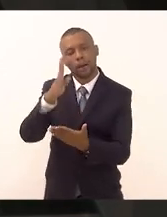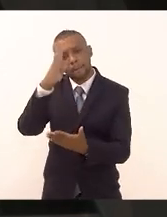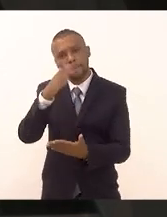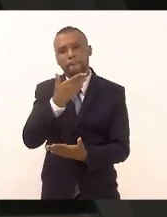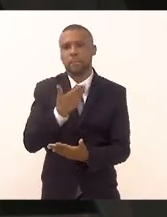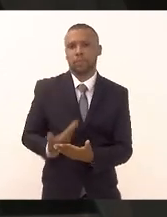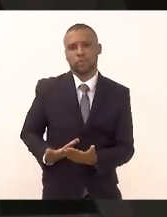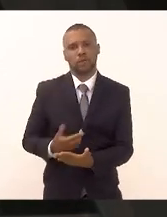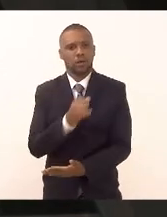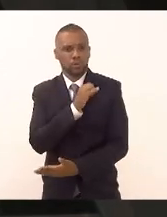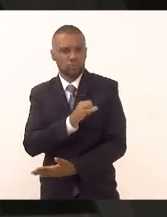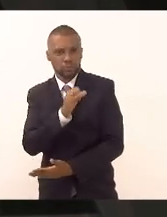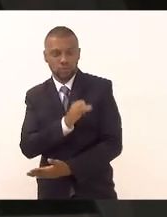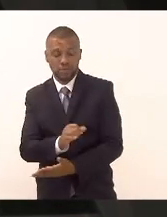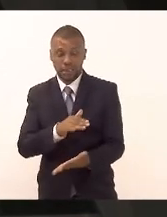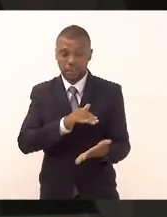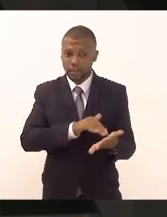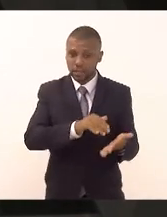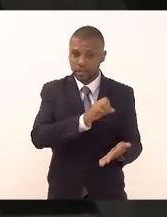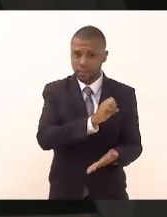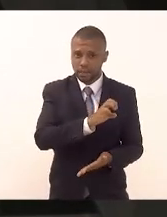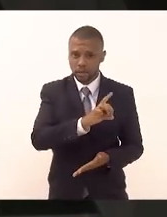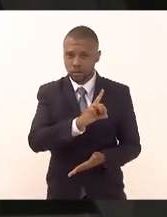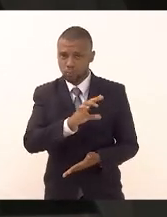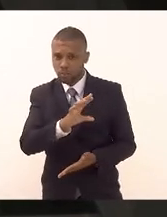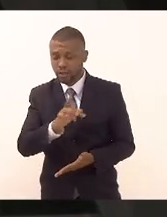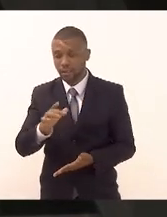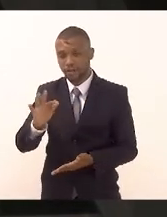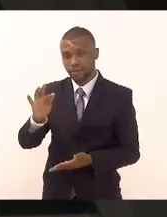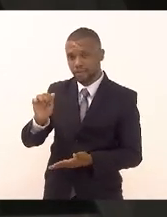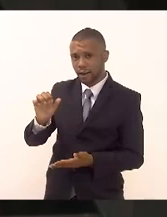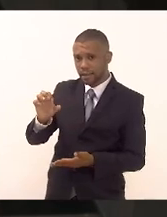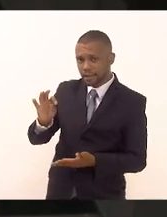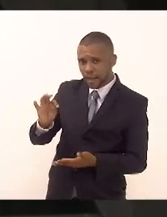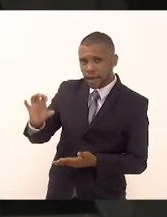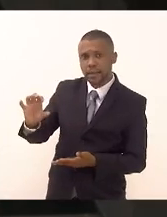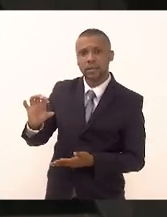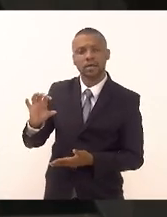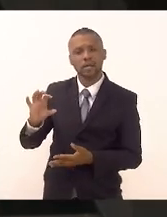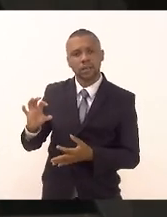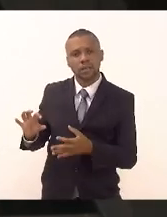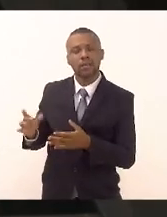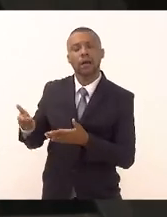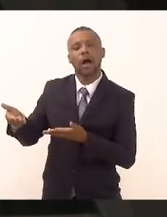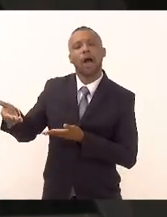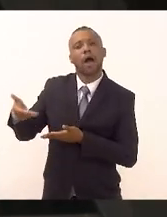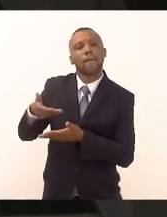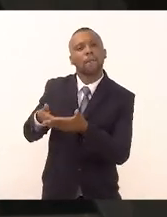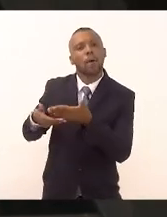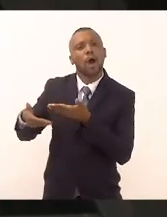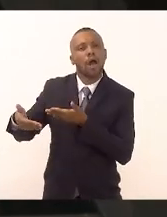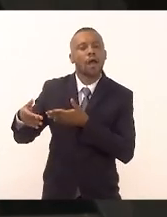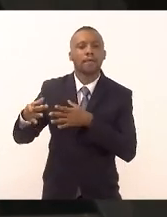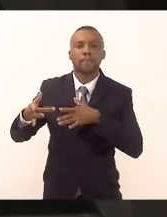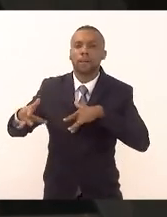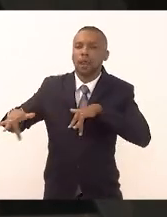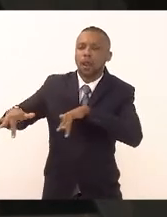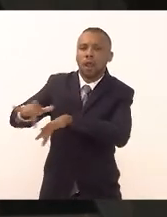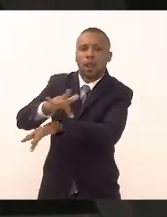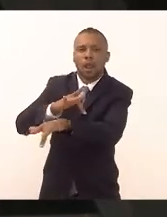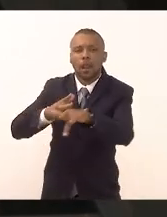SEDUC, nem da rede FAETEC, e também não vamos permitir que a FAETEC seja moeda de troca, massa de manobra,